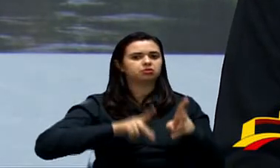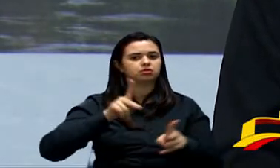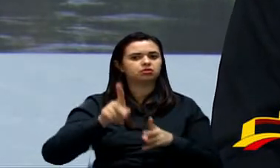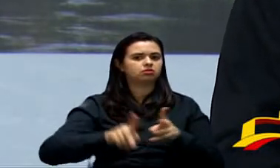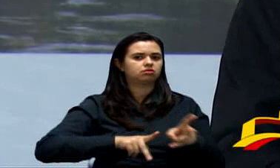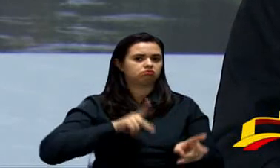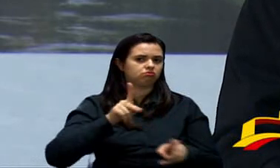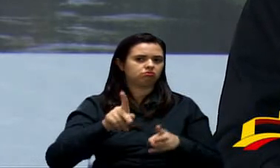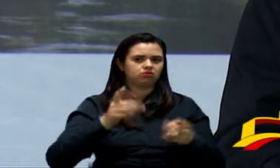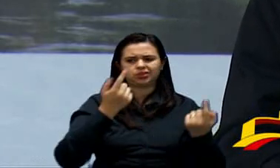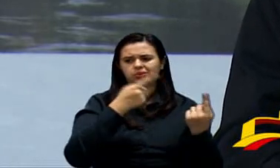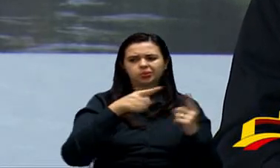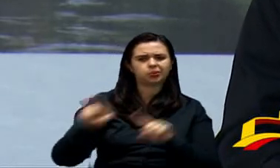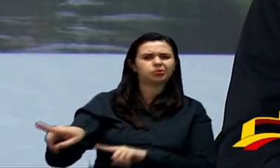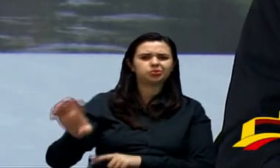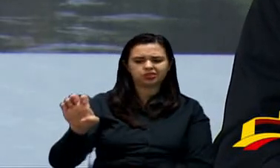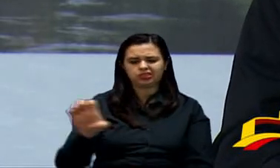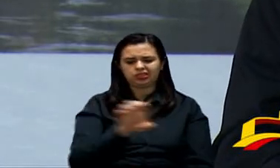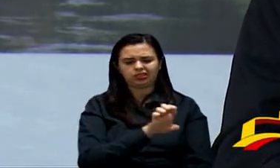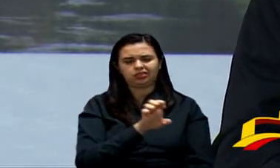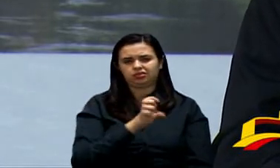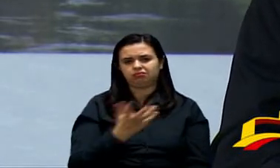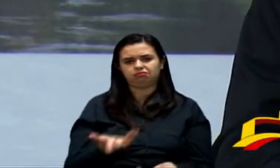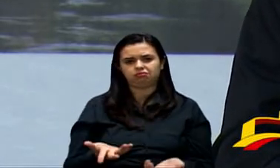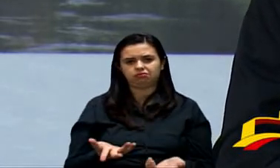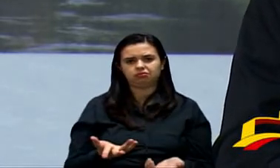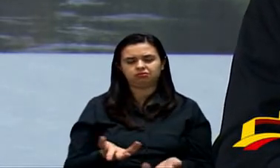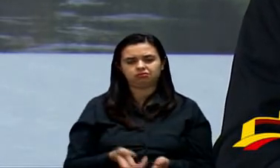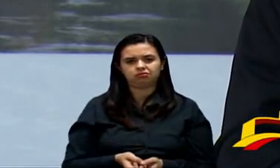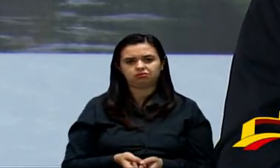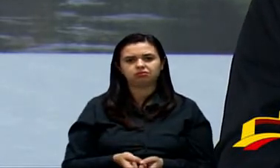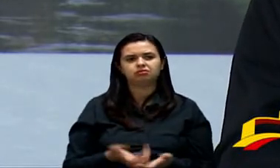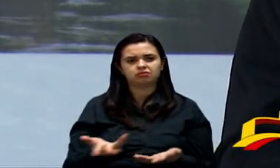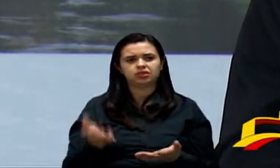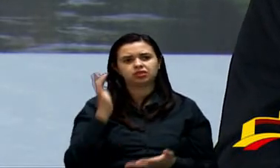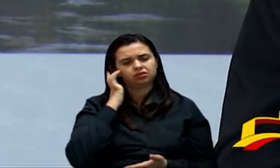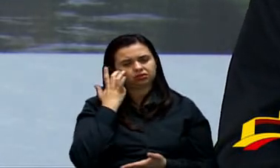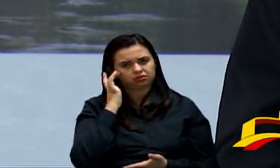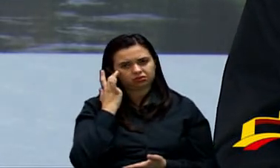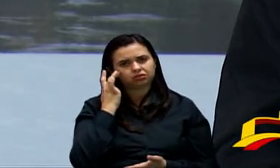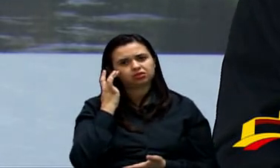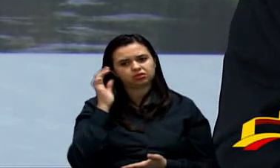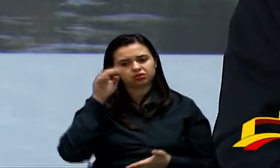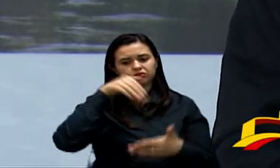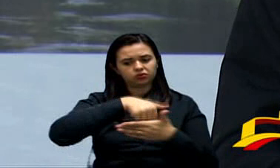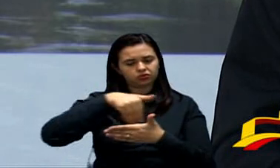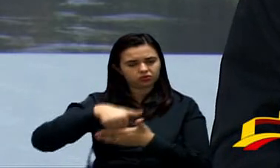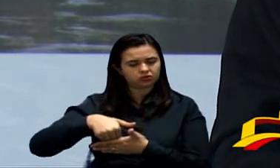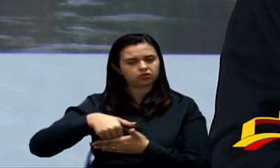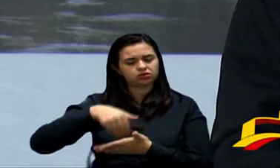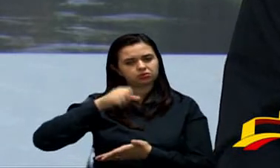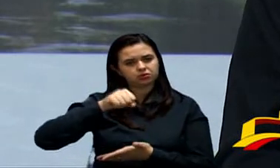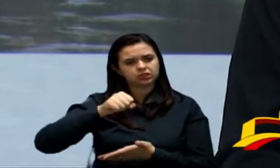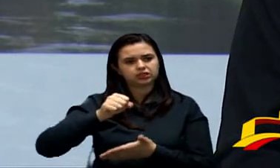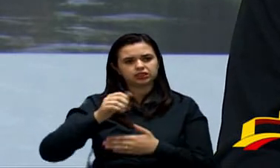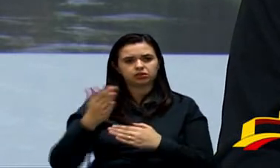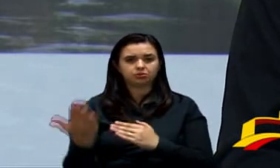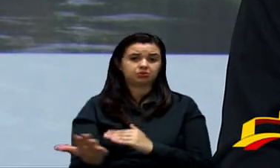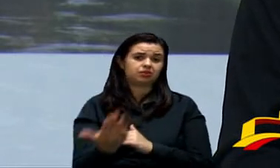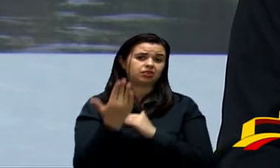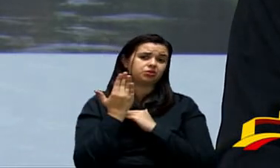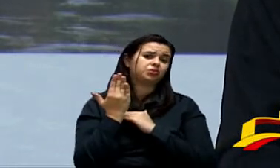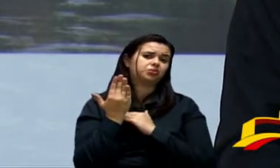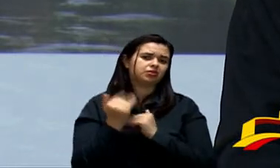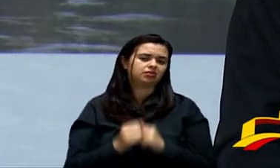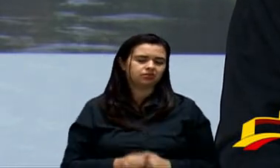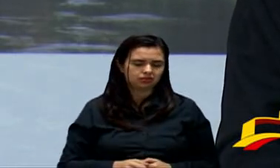isso que a população vota na gente, vota nos vereadores, nos deputados, nos senadores, não um para combater o outro.